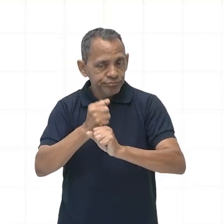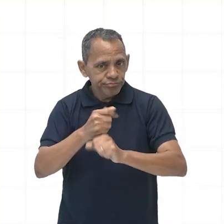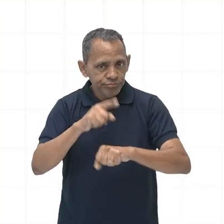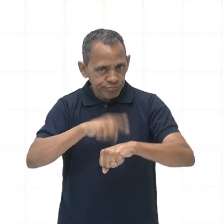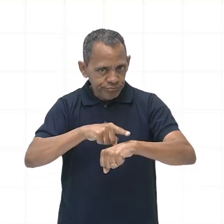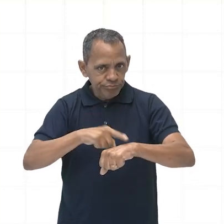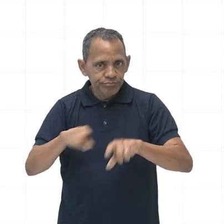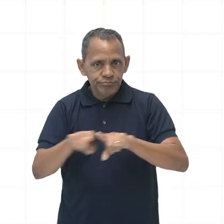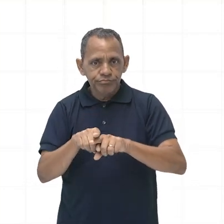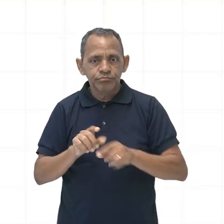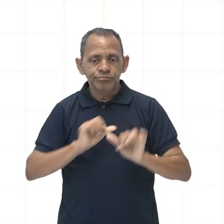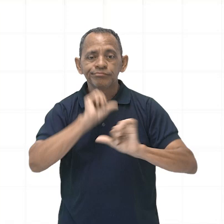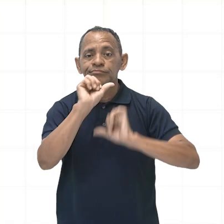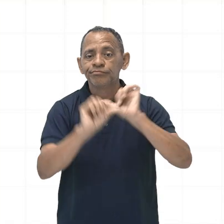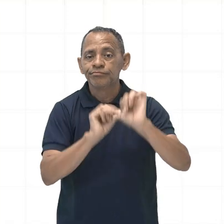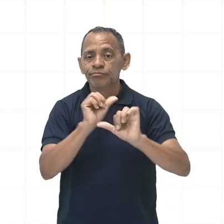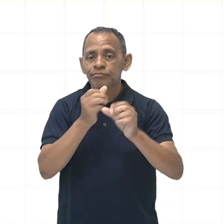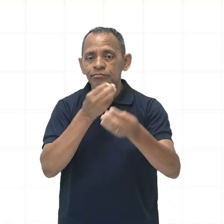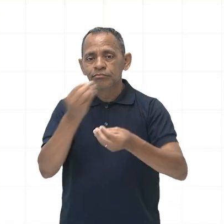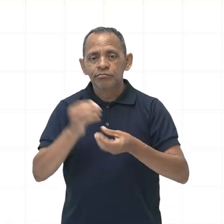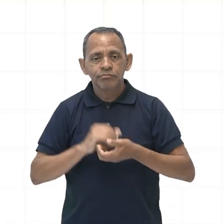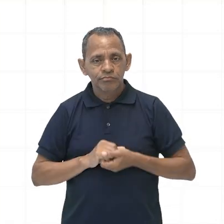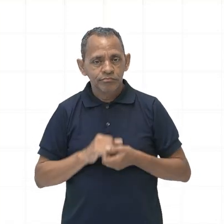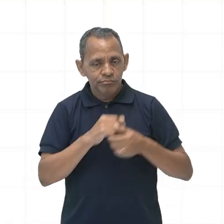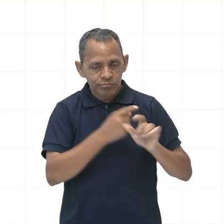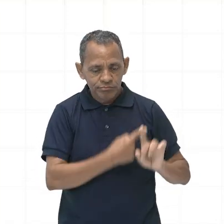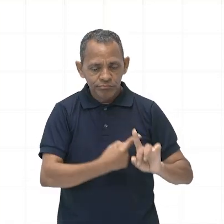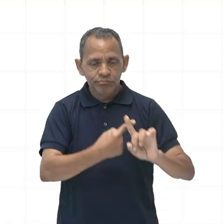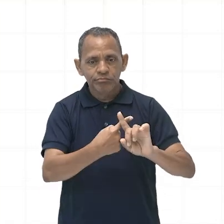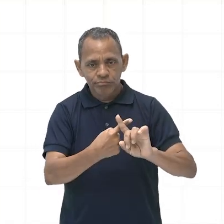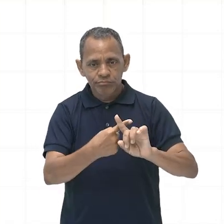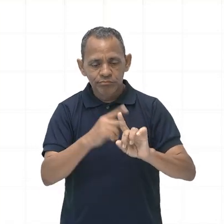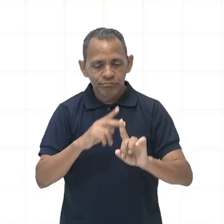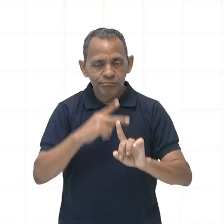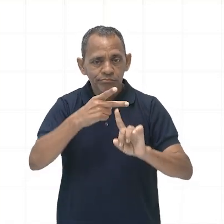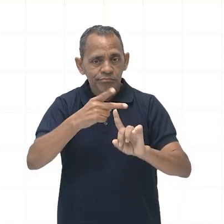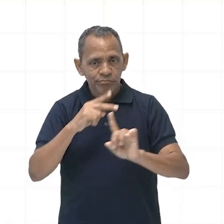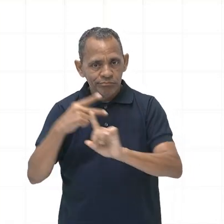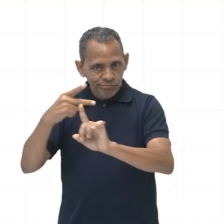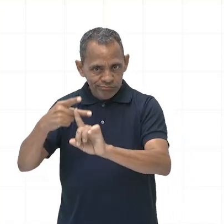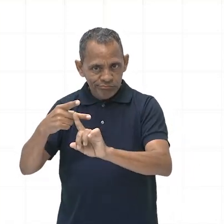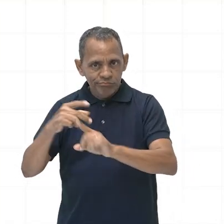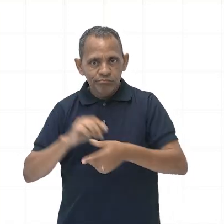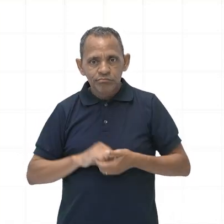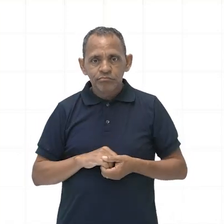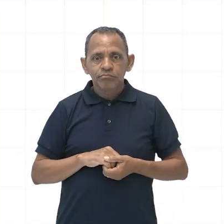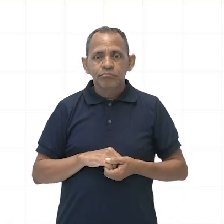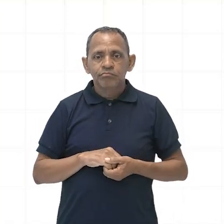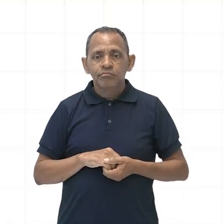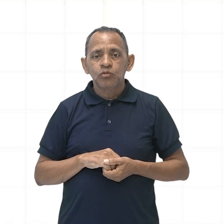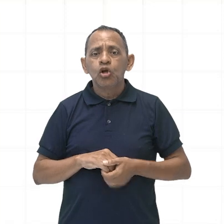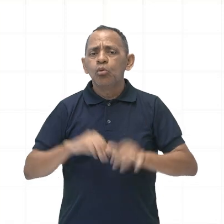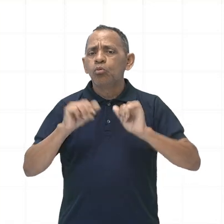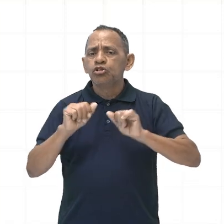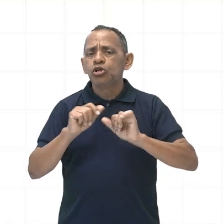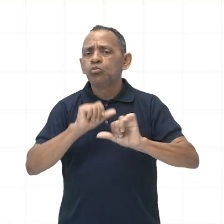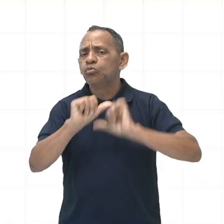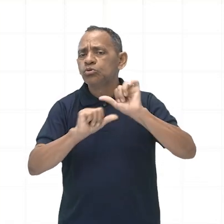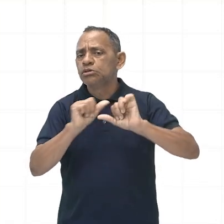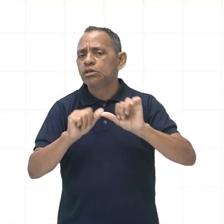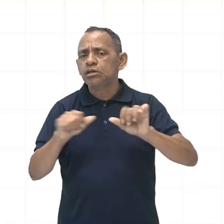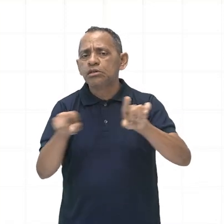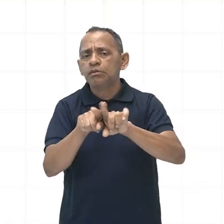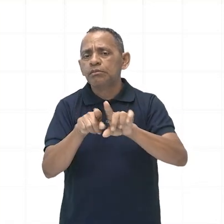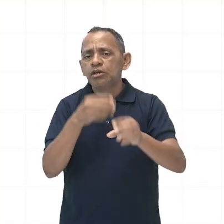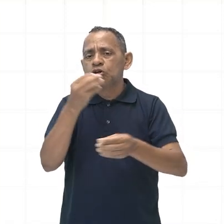vamos transformar em um produto de potências, né? Ou seja, nós podemos transformar, né? A